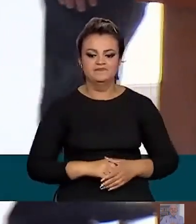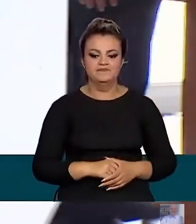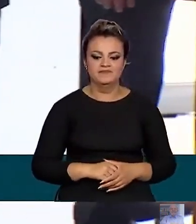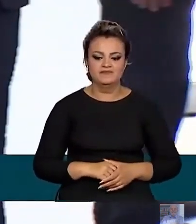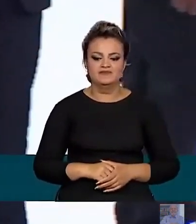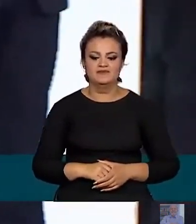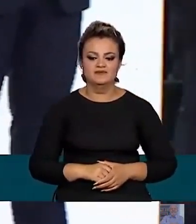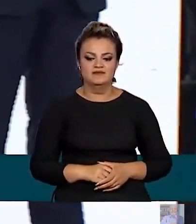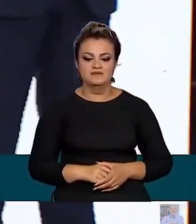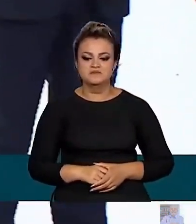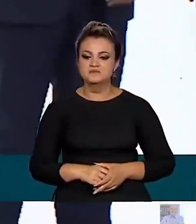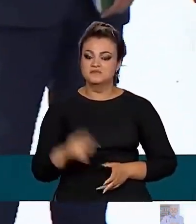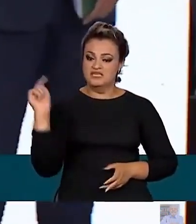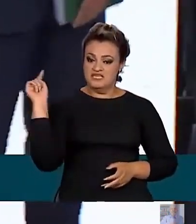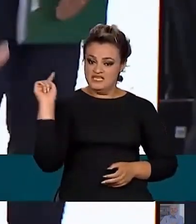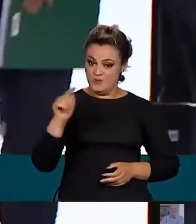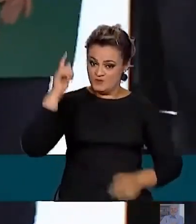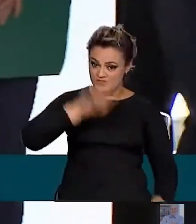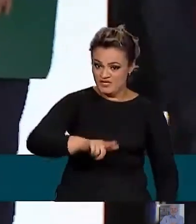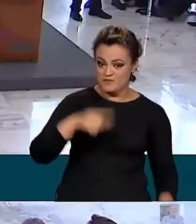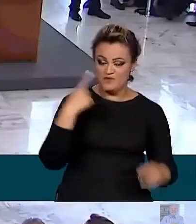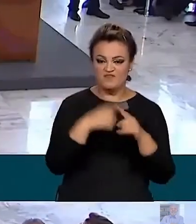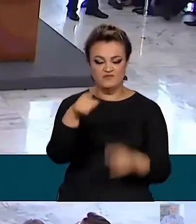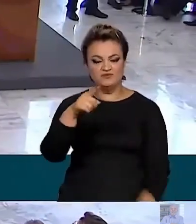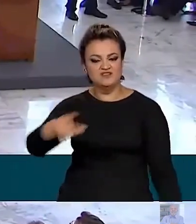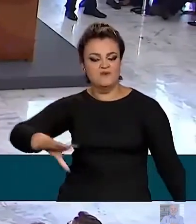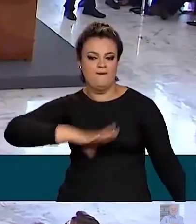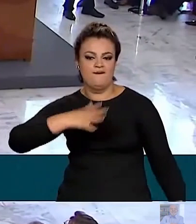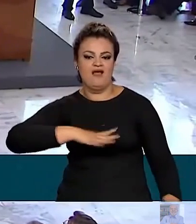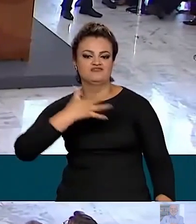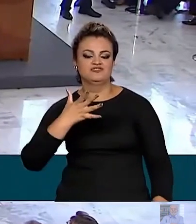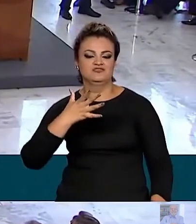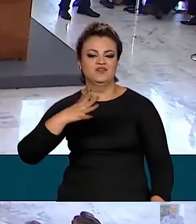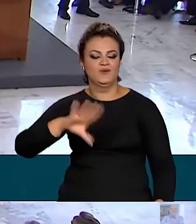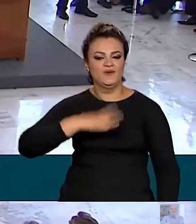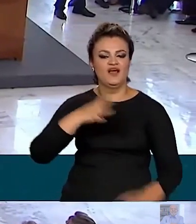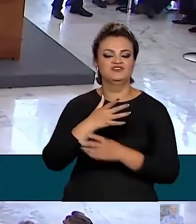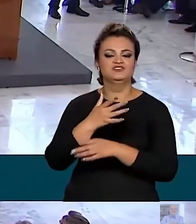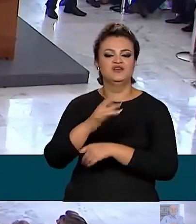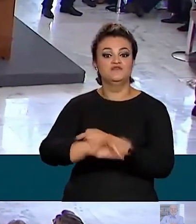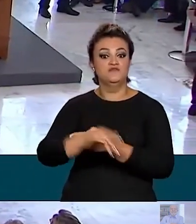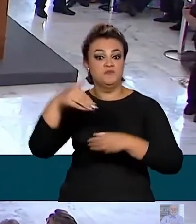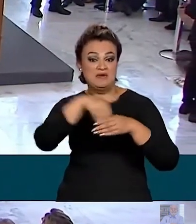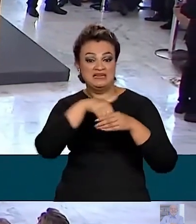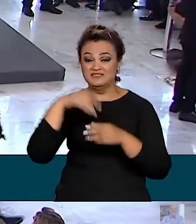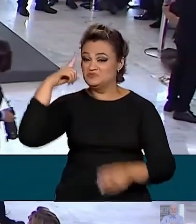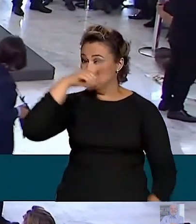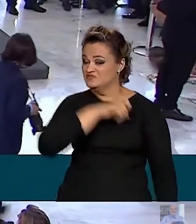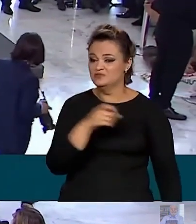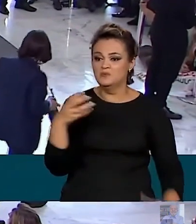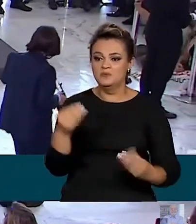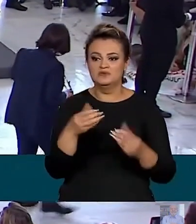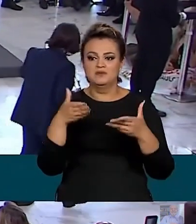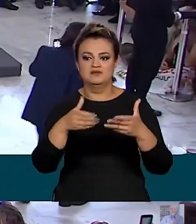E isso eu devo à coragem de vocês, porque foi a eleição mais difícil que eu participei na minha